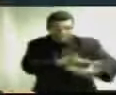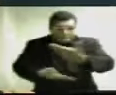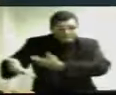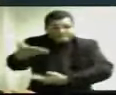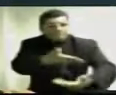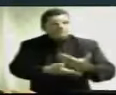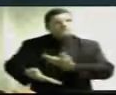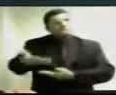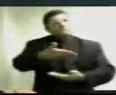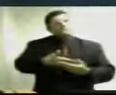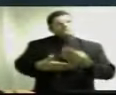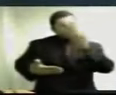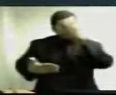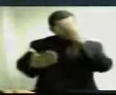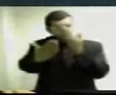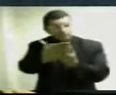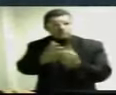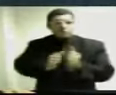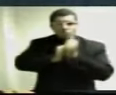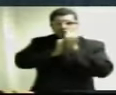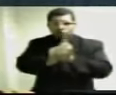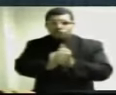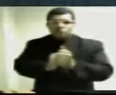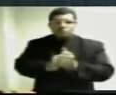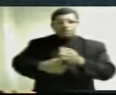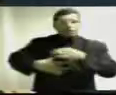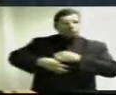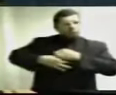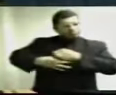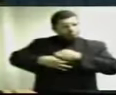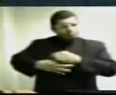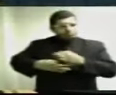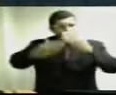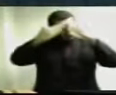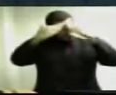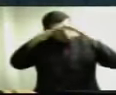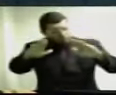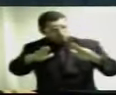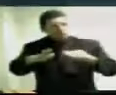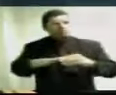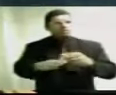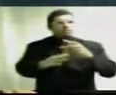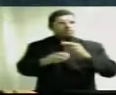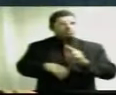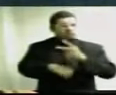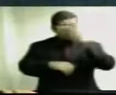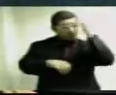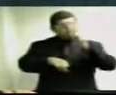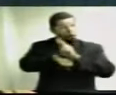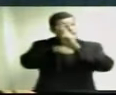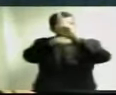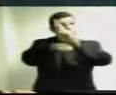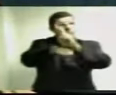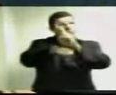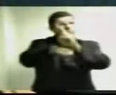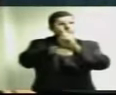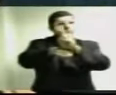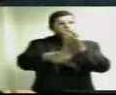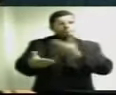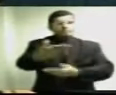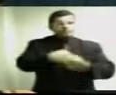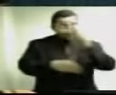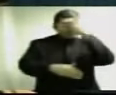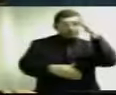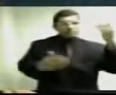de confiança, de companheirismo, de solidariedade com o povo que nós representamos. Esse encastelamento